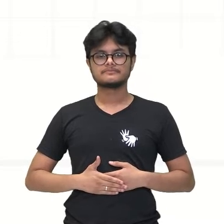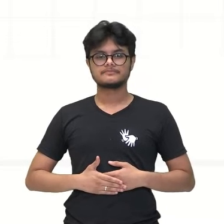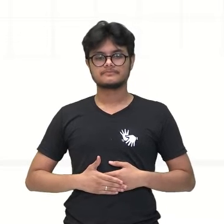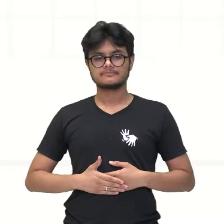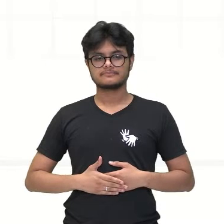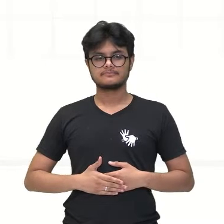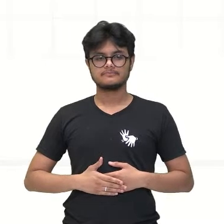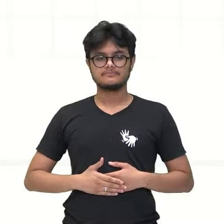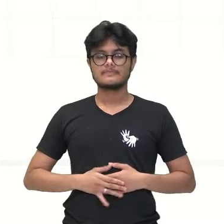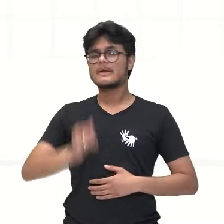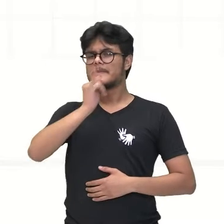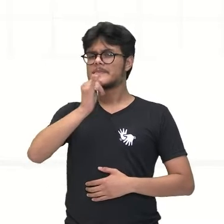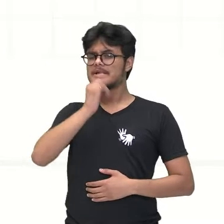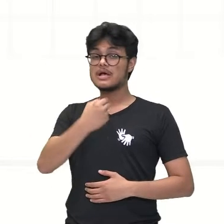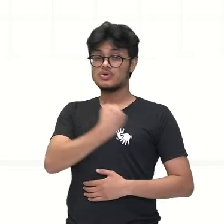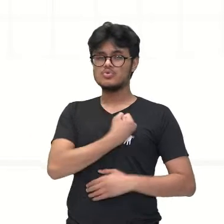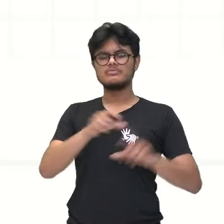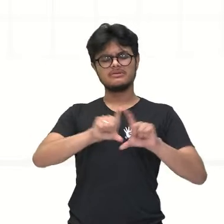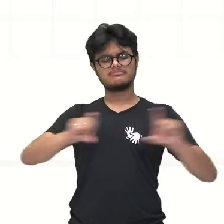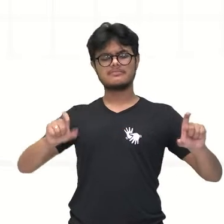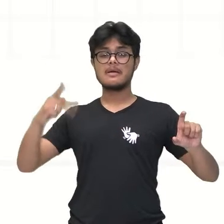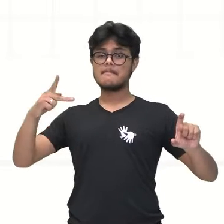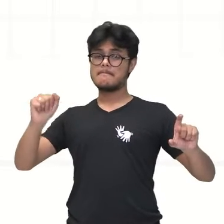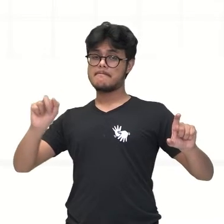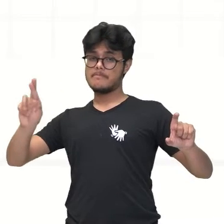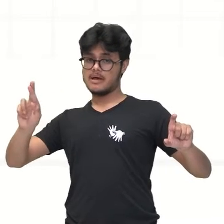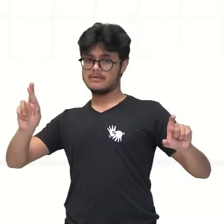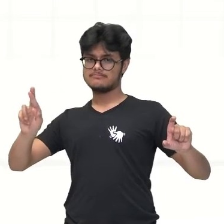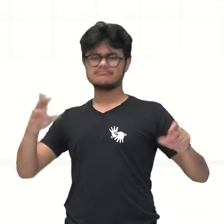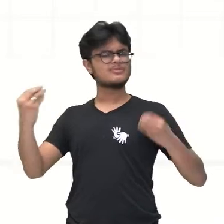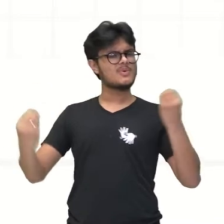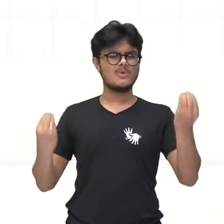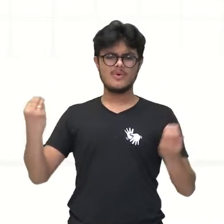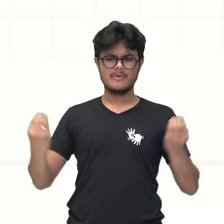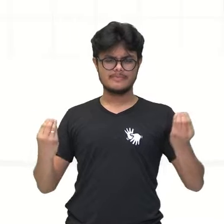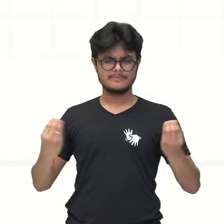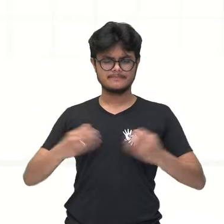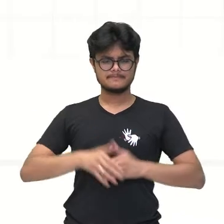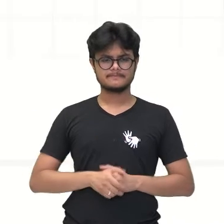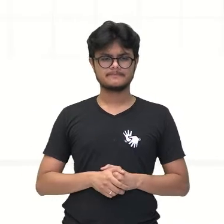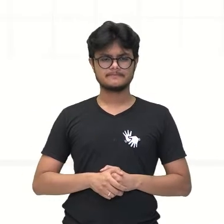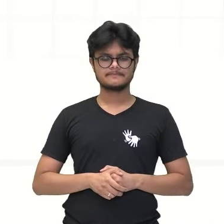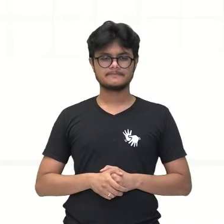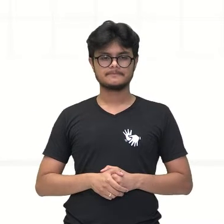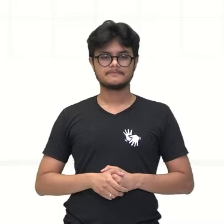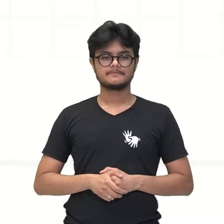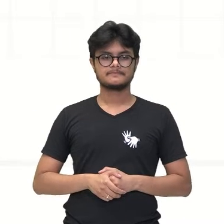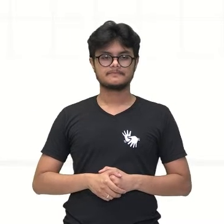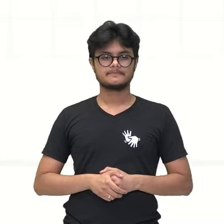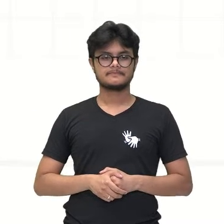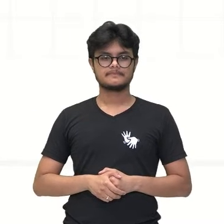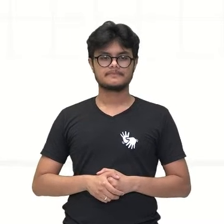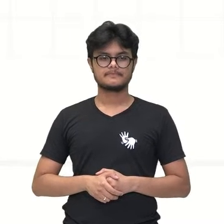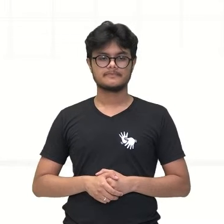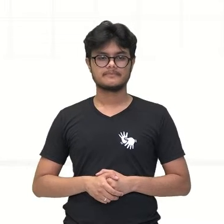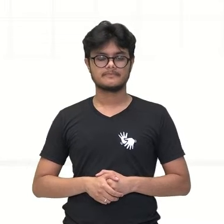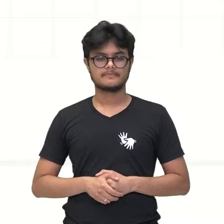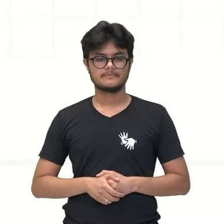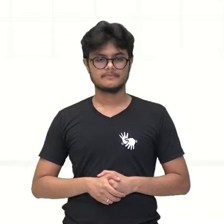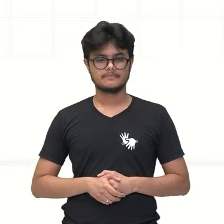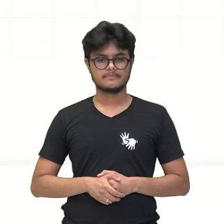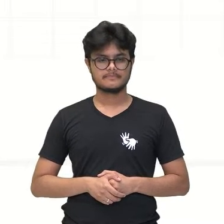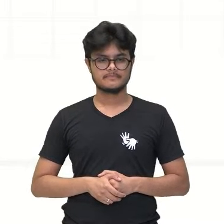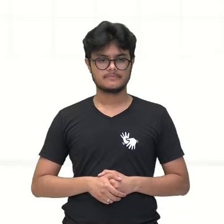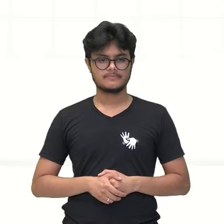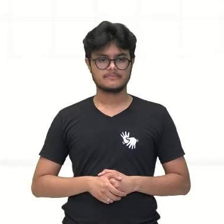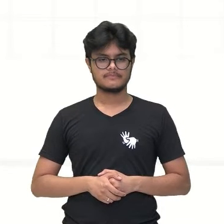quantidade de números for par ao invés de ímpar, como é que a gente faz? Por exemplo, digamos que aqui o meu número